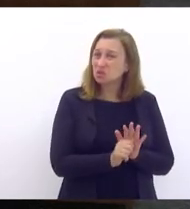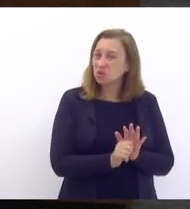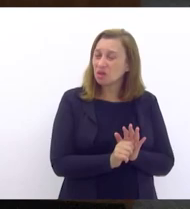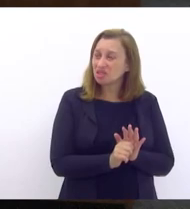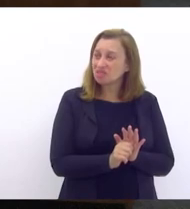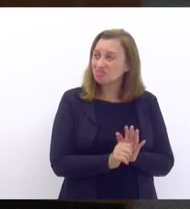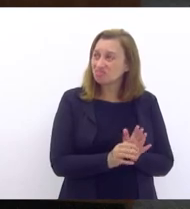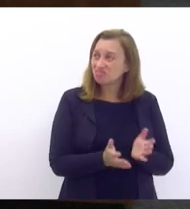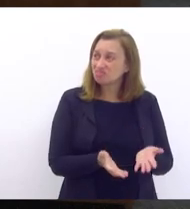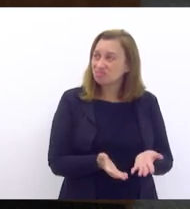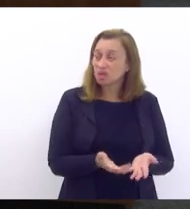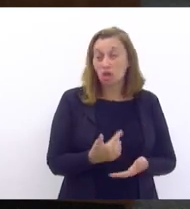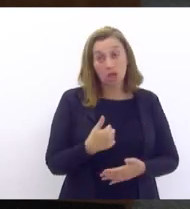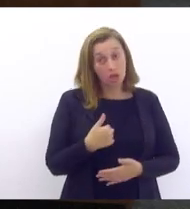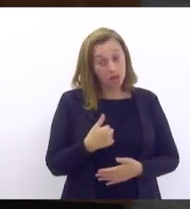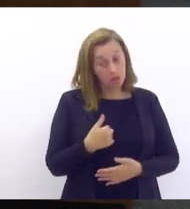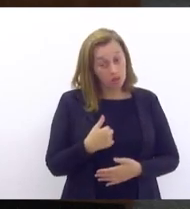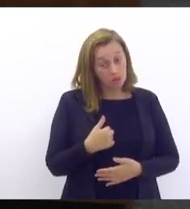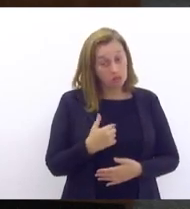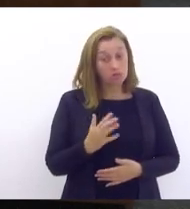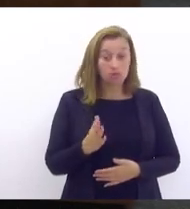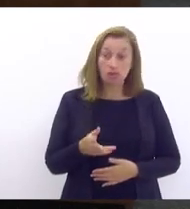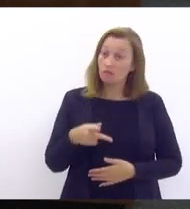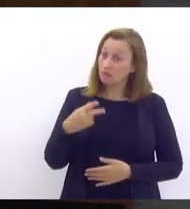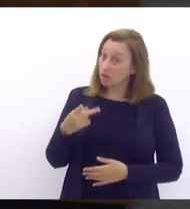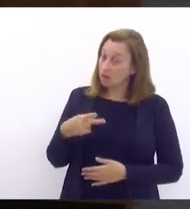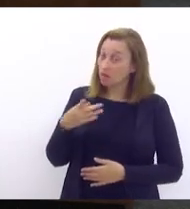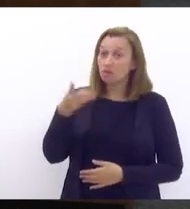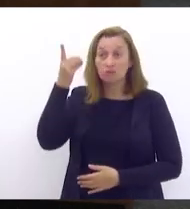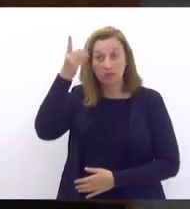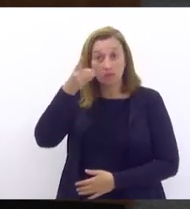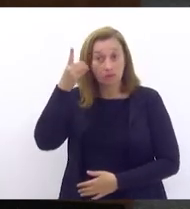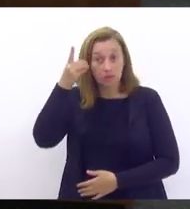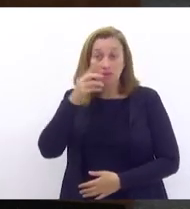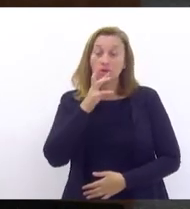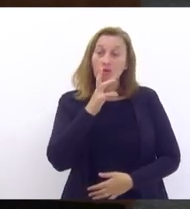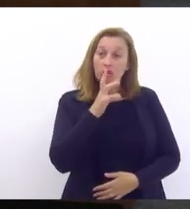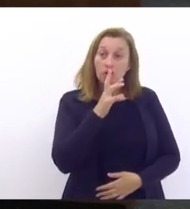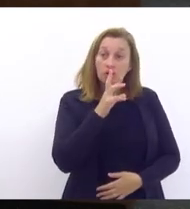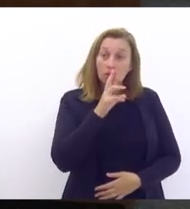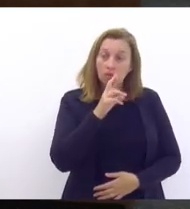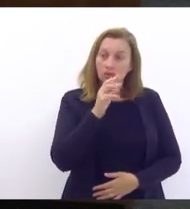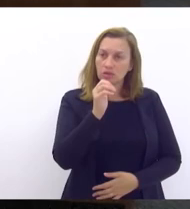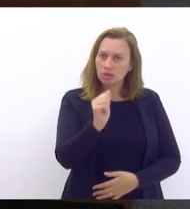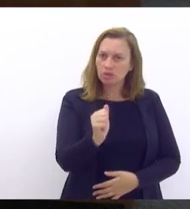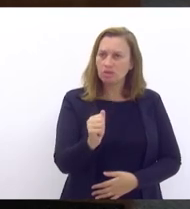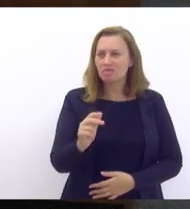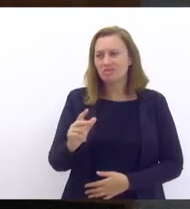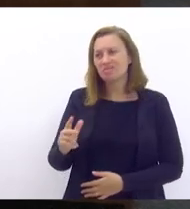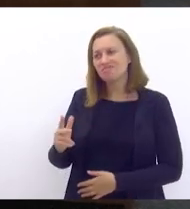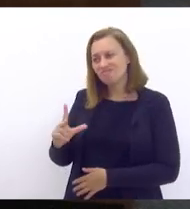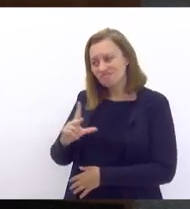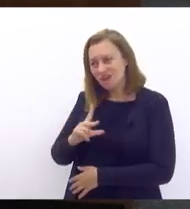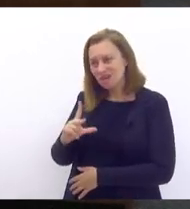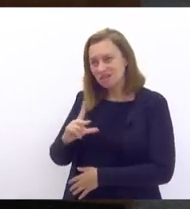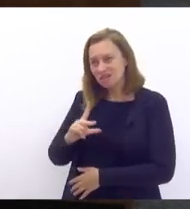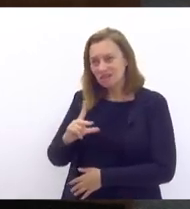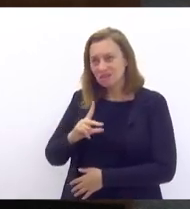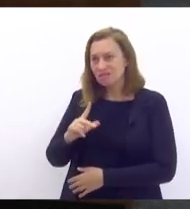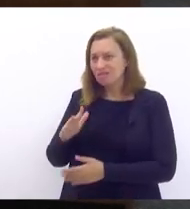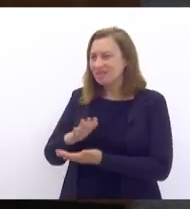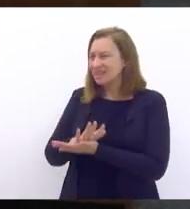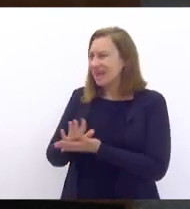drogas. Eu, inclusive, eu já falei com o deputado Rodrigo Amorim, pessoalmente, não tenho